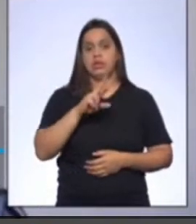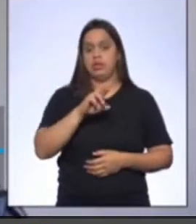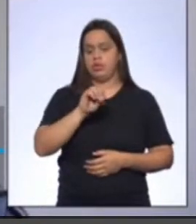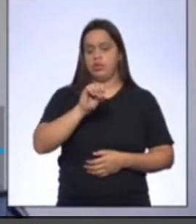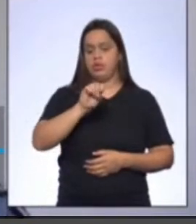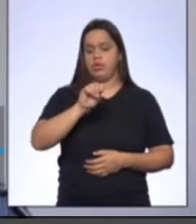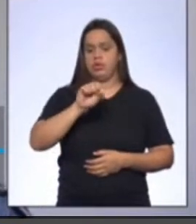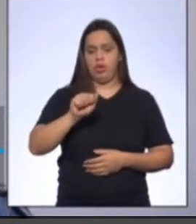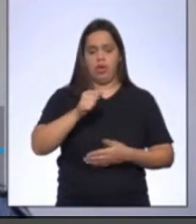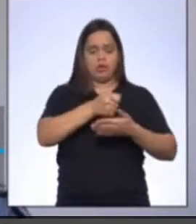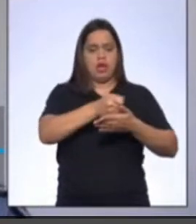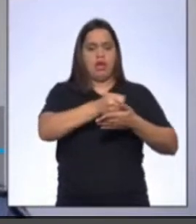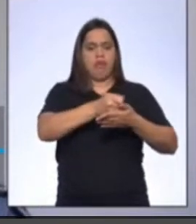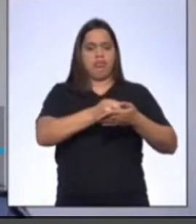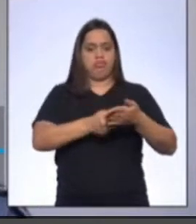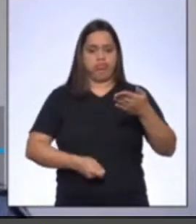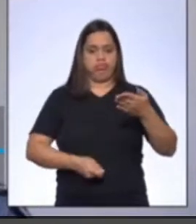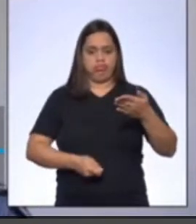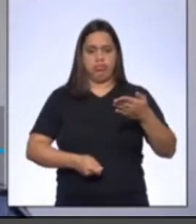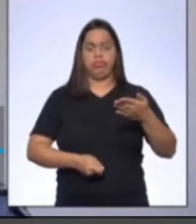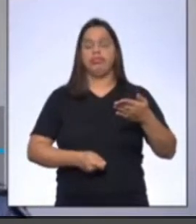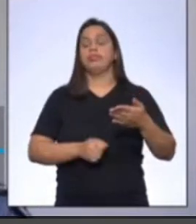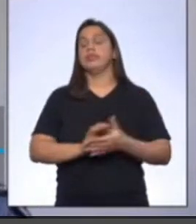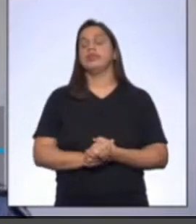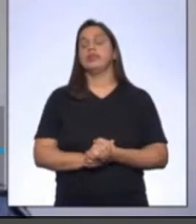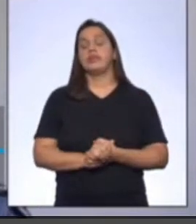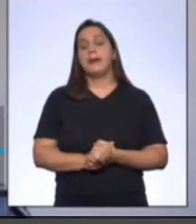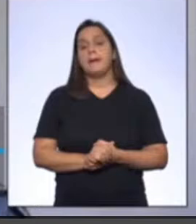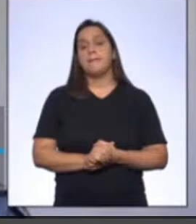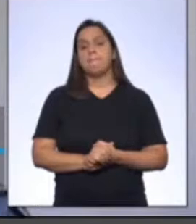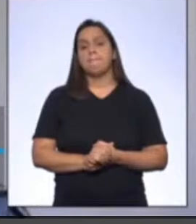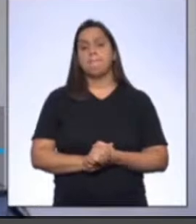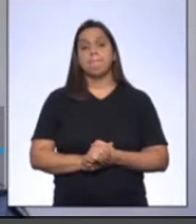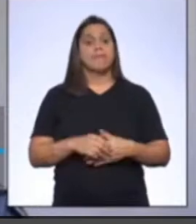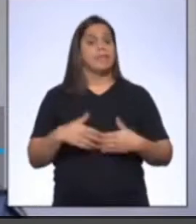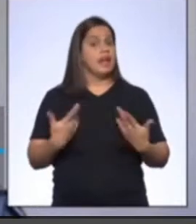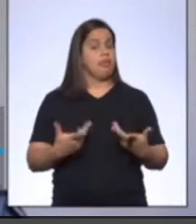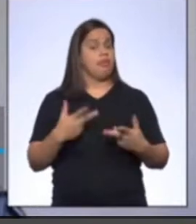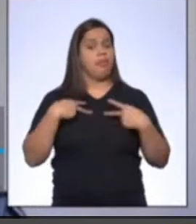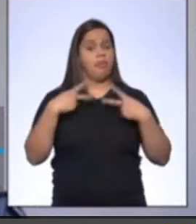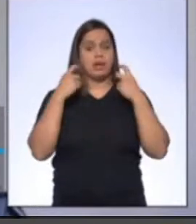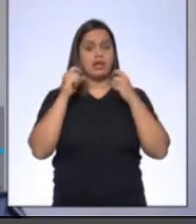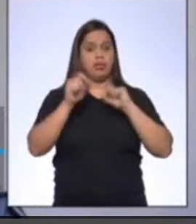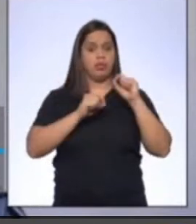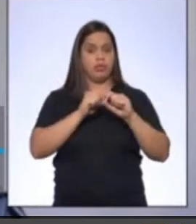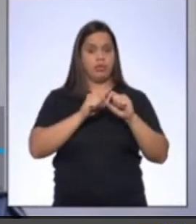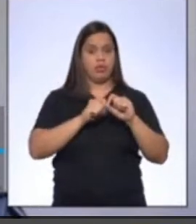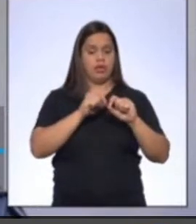bom? E aí, nós vamos perceber que a alternativa correta